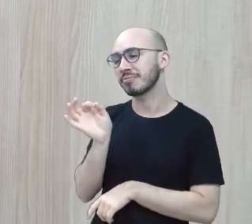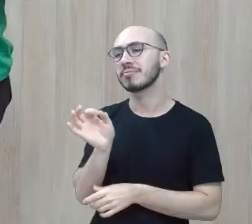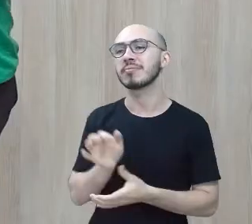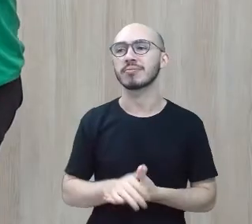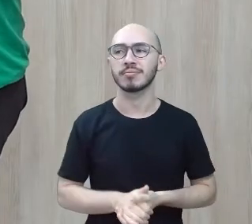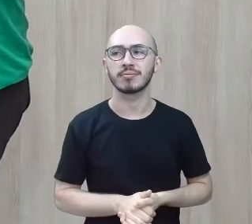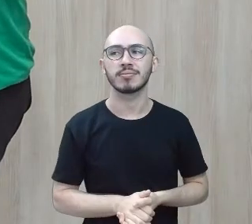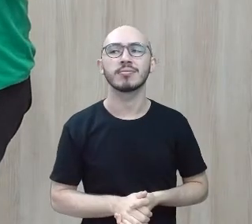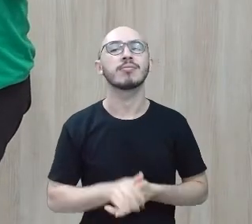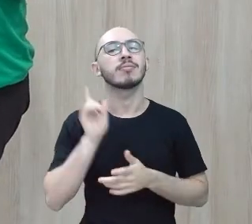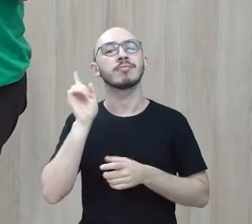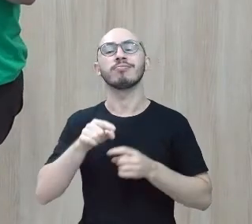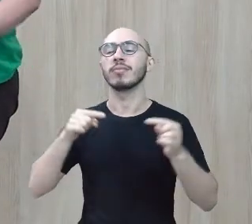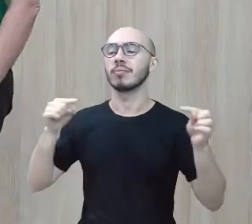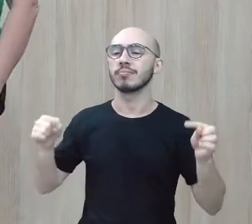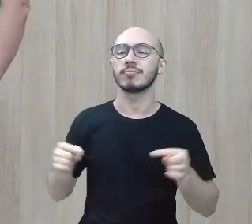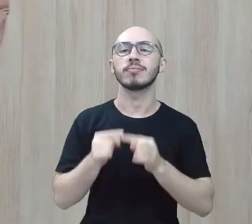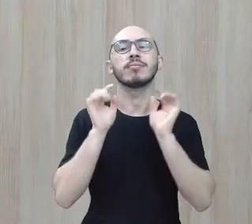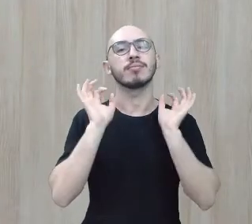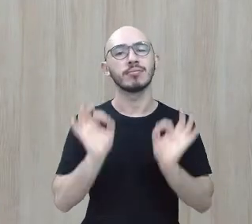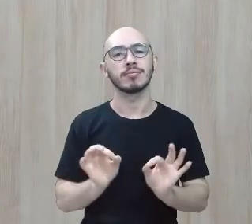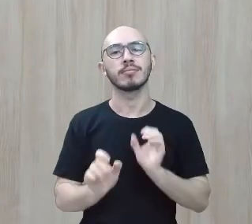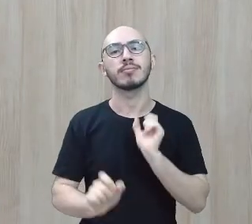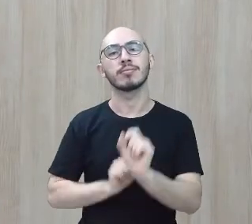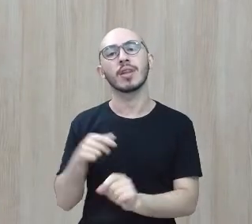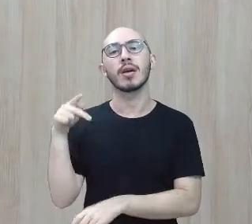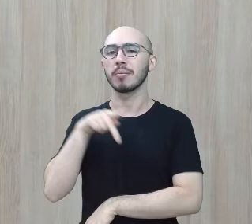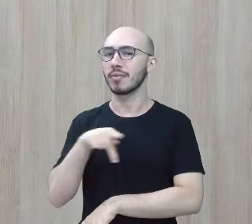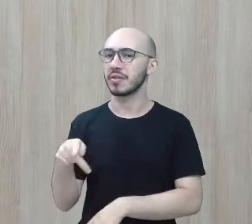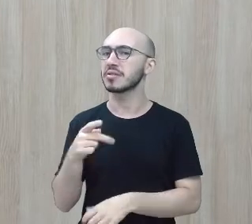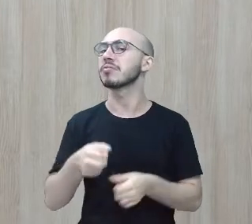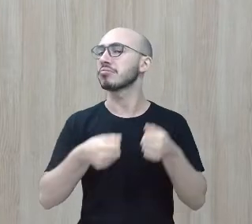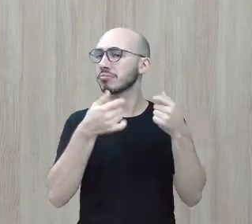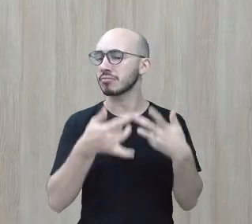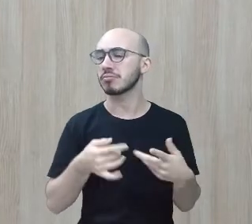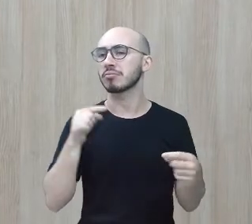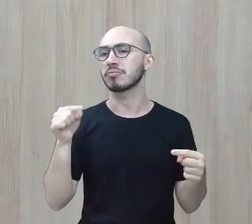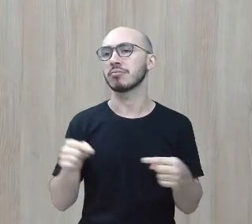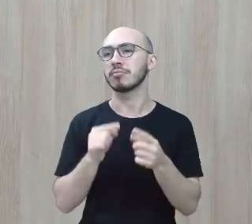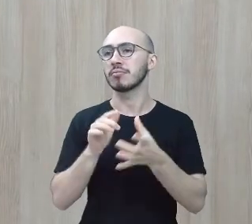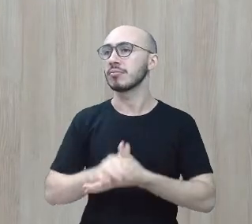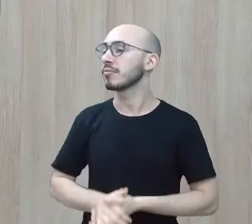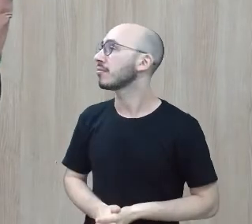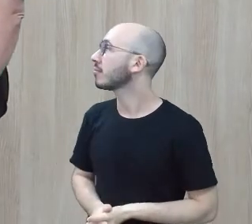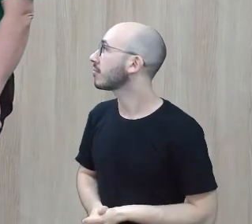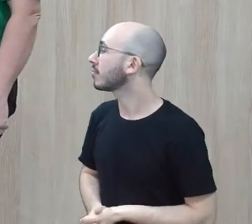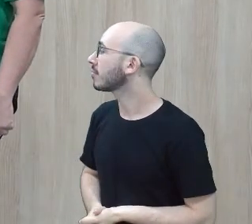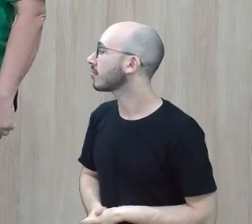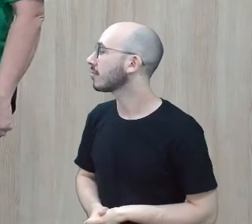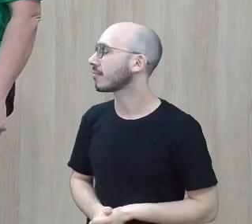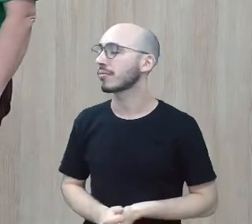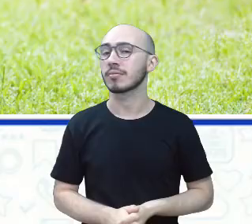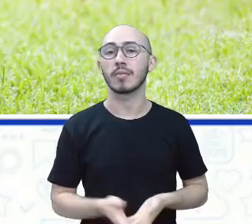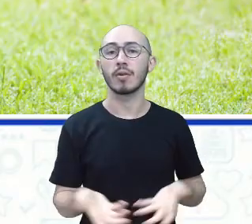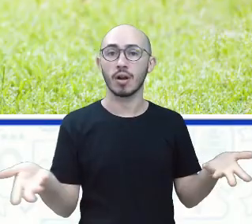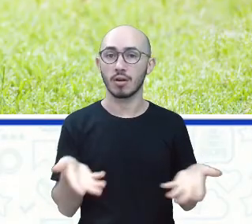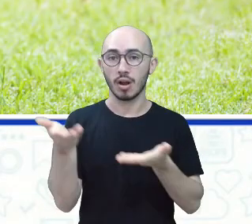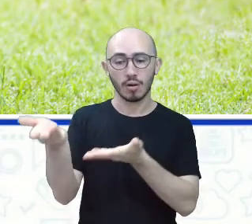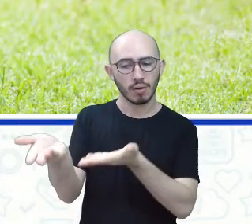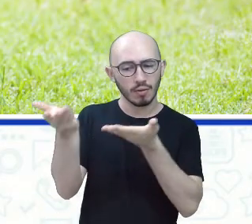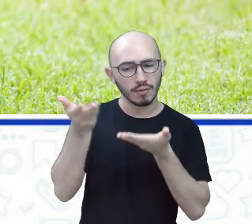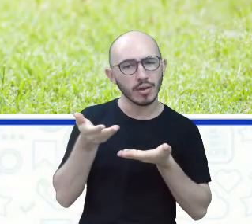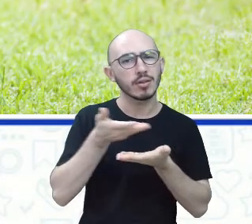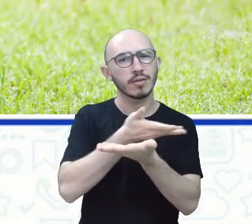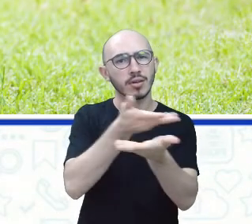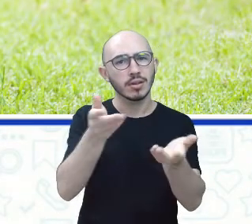Muito pertinente, não é? A fala da professora Viviane. Então, pessoal, agora eu convido vocês para